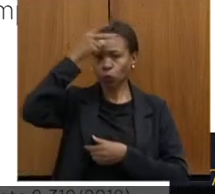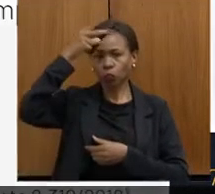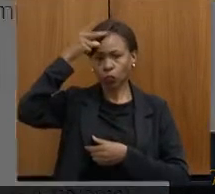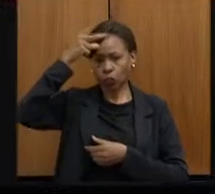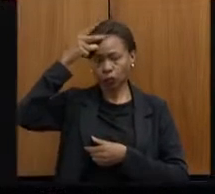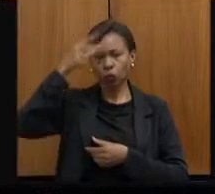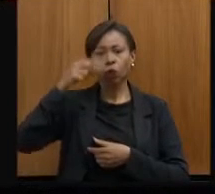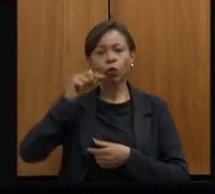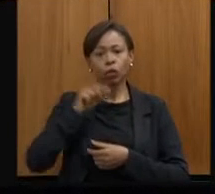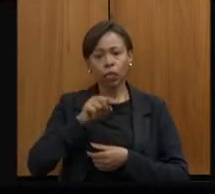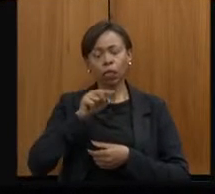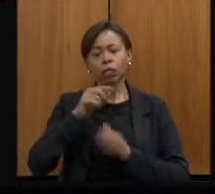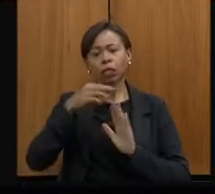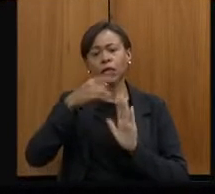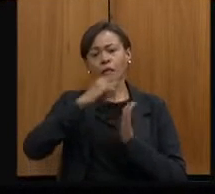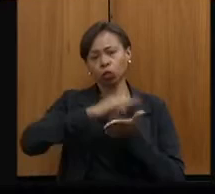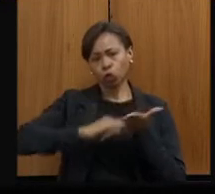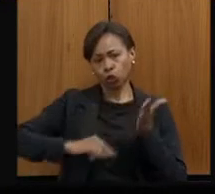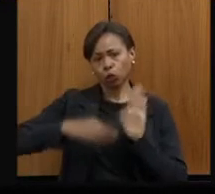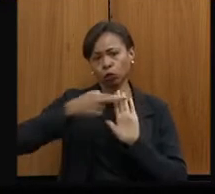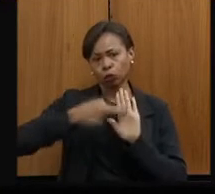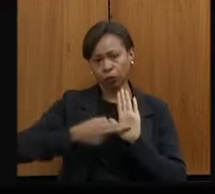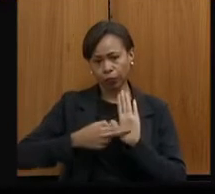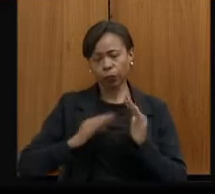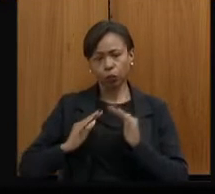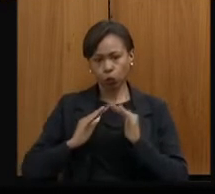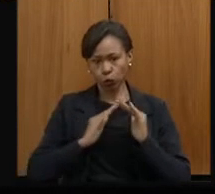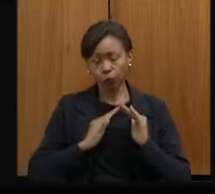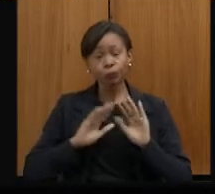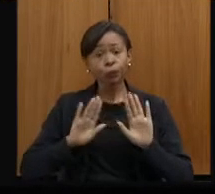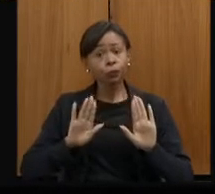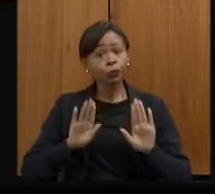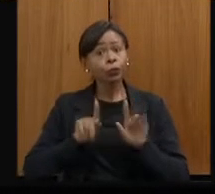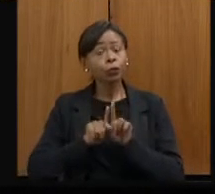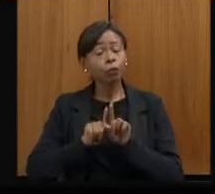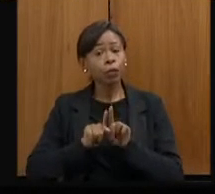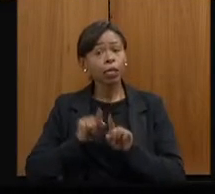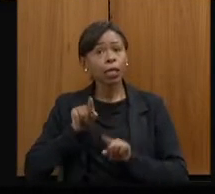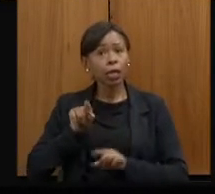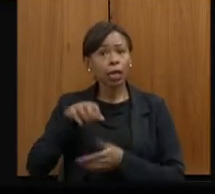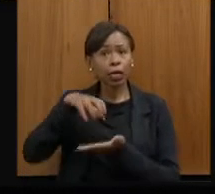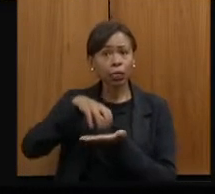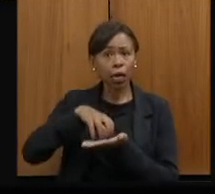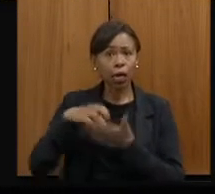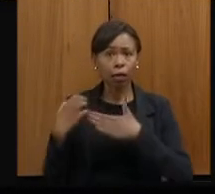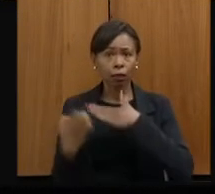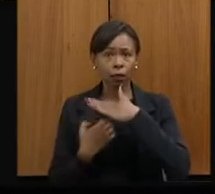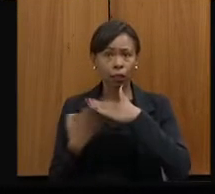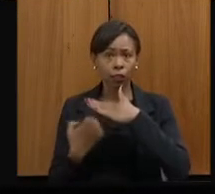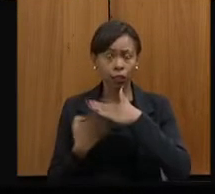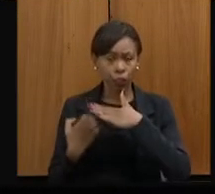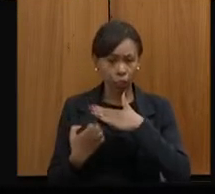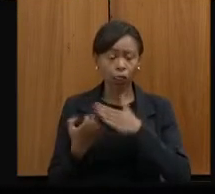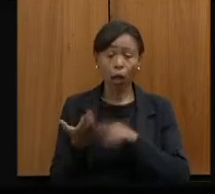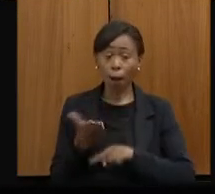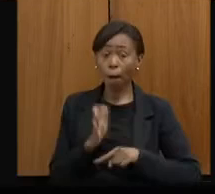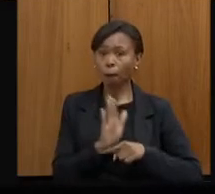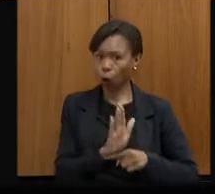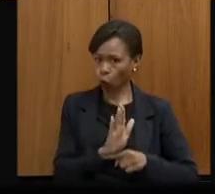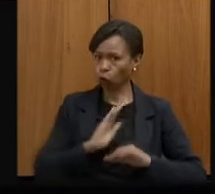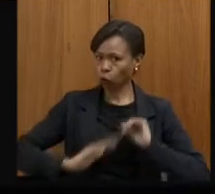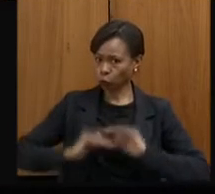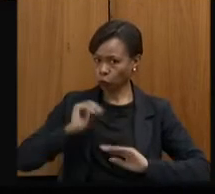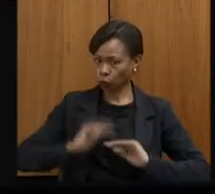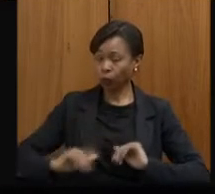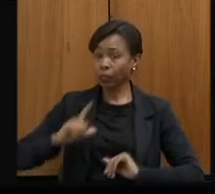fundiária. E compartilhando o apoio técnico da agência aos municípios metropolitanos,